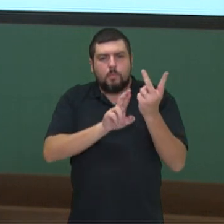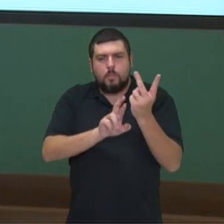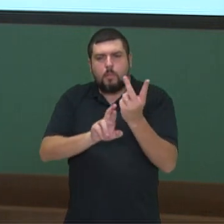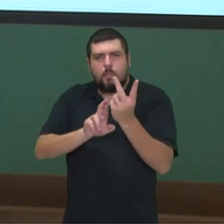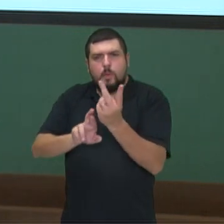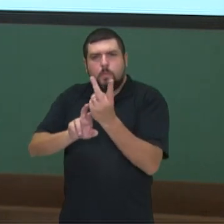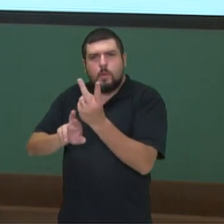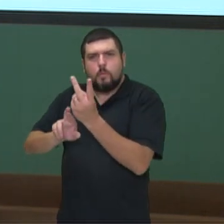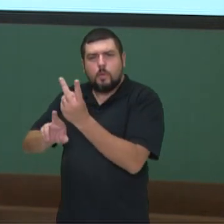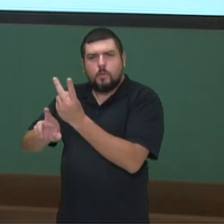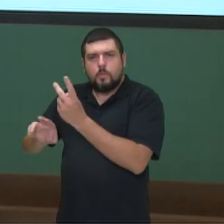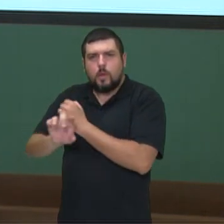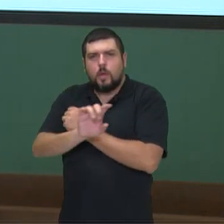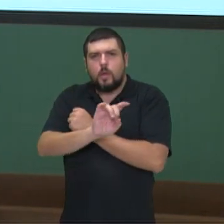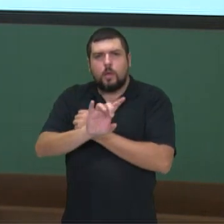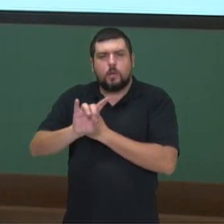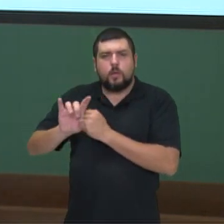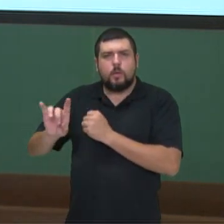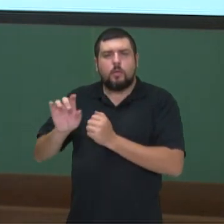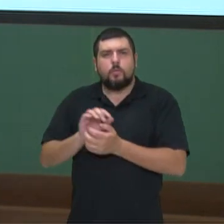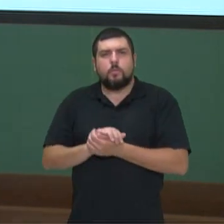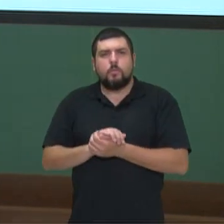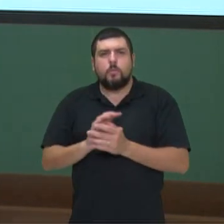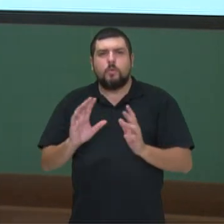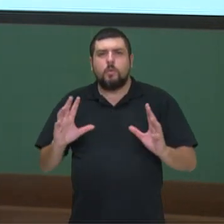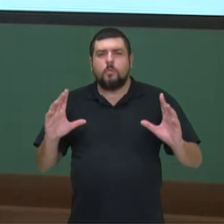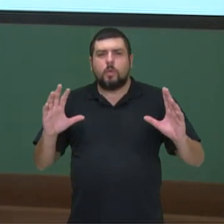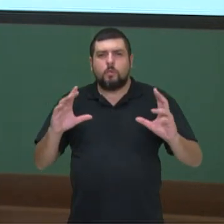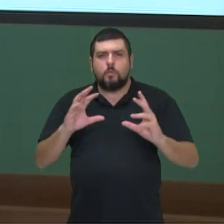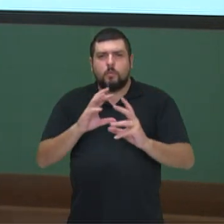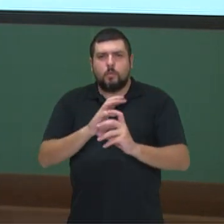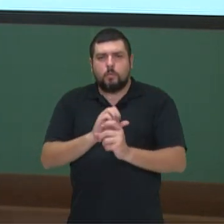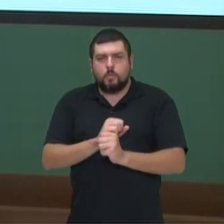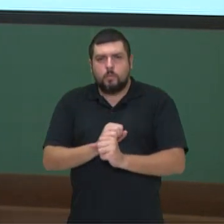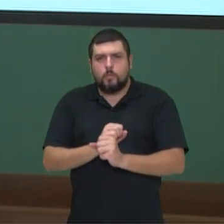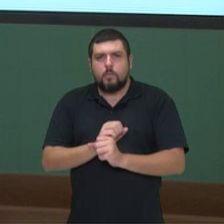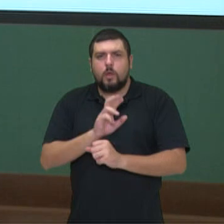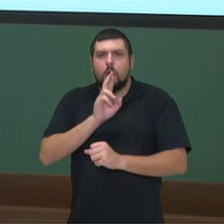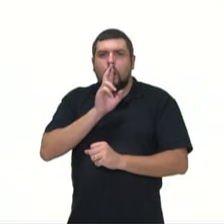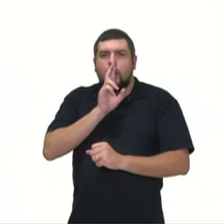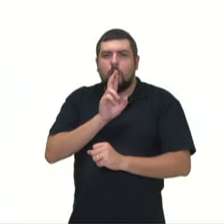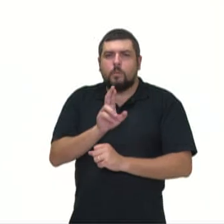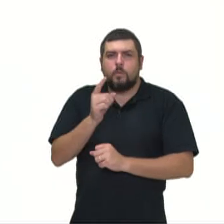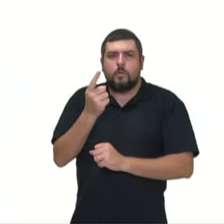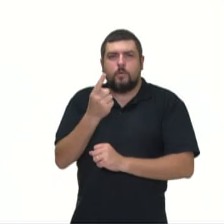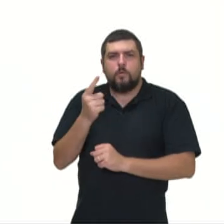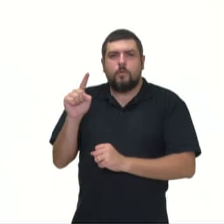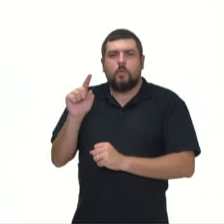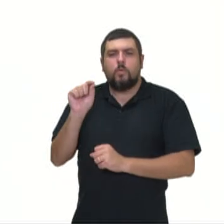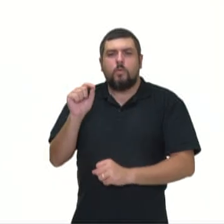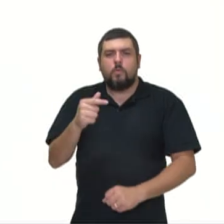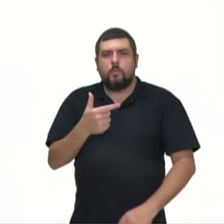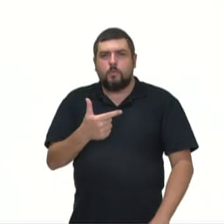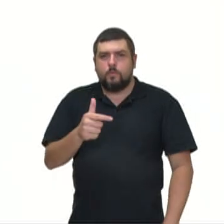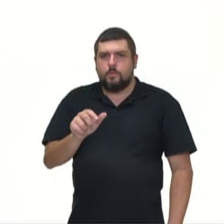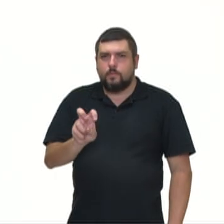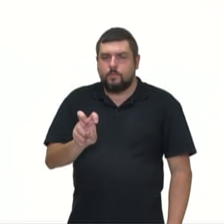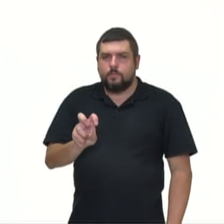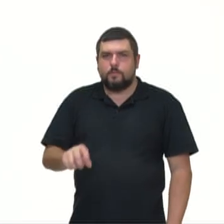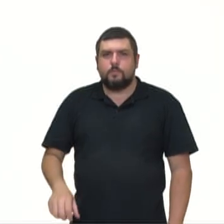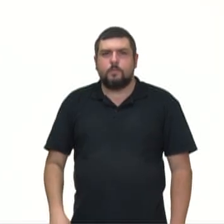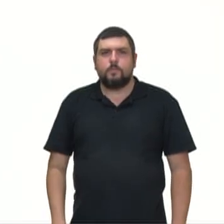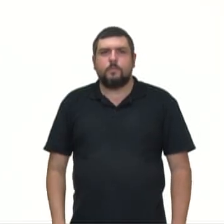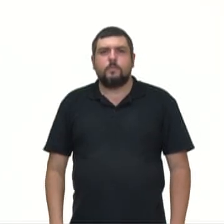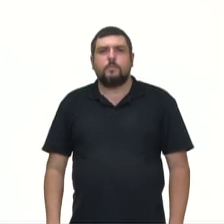resultado, ok? Então, fazendo a soma, o resultado final é igual a 25,